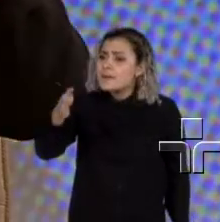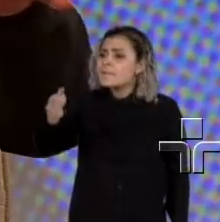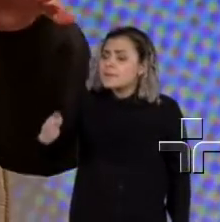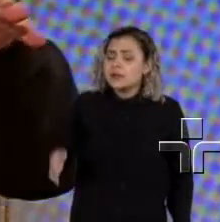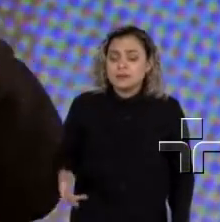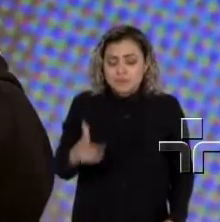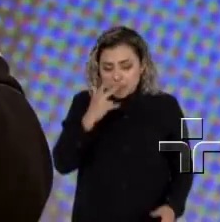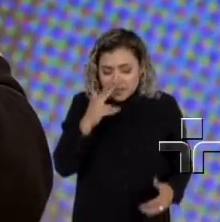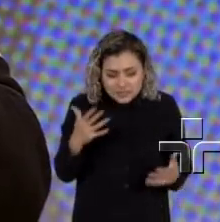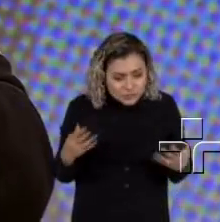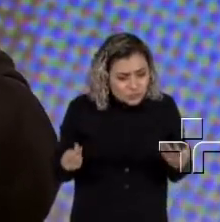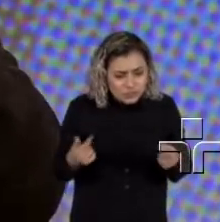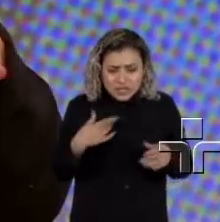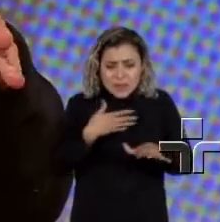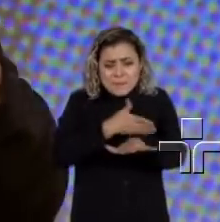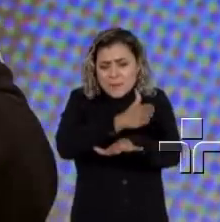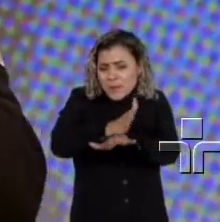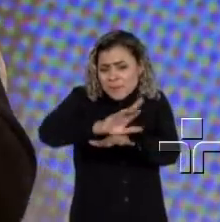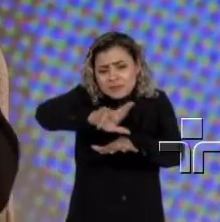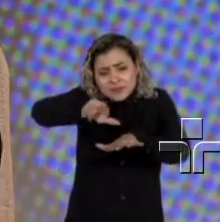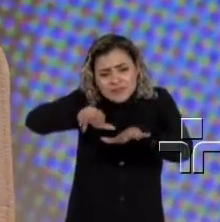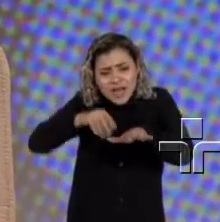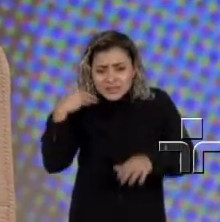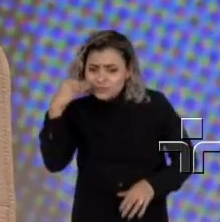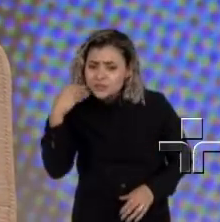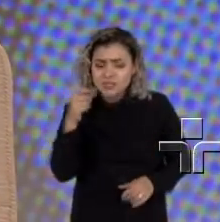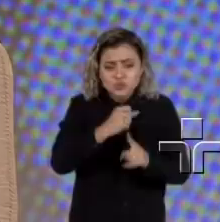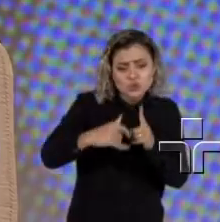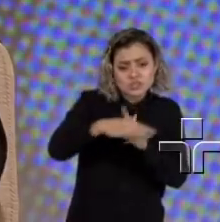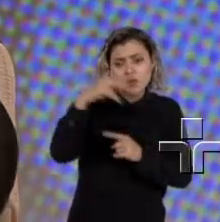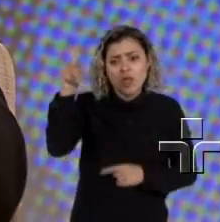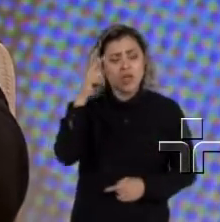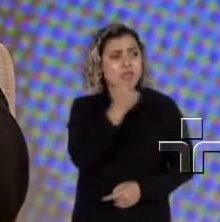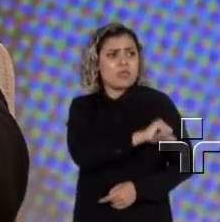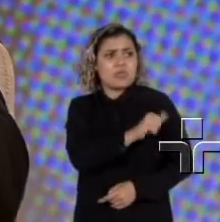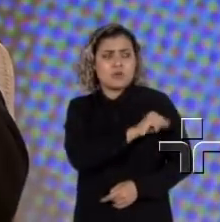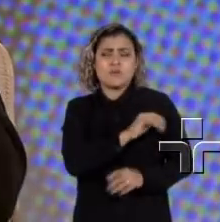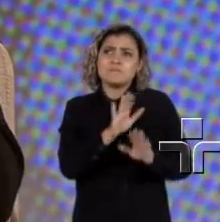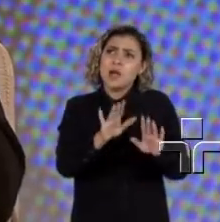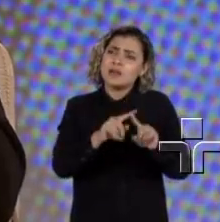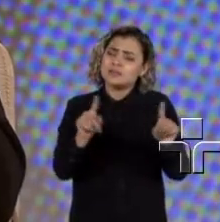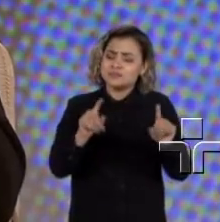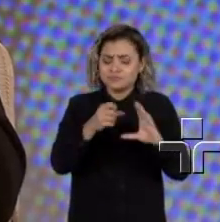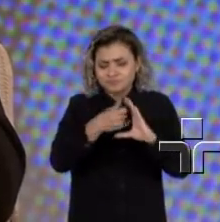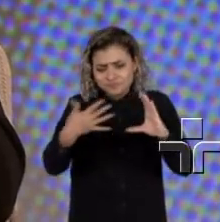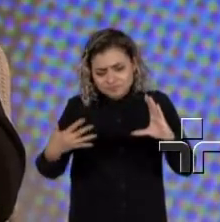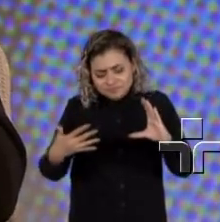todos aqueles nichos sociais do Rio de Janeiro e por uma característica,